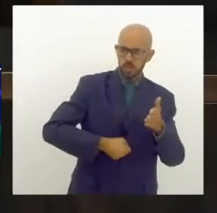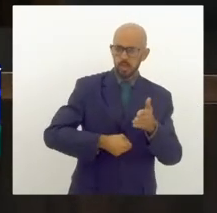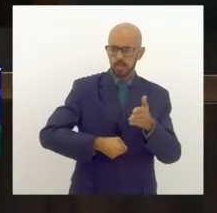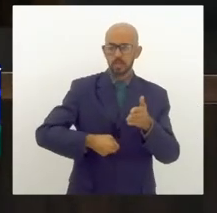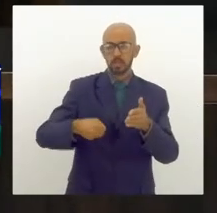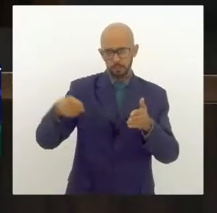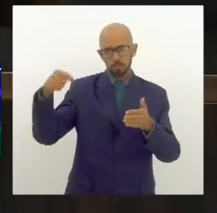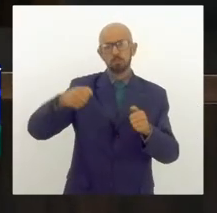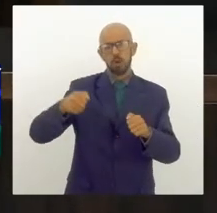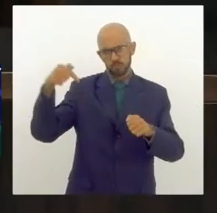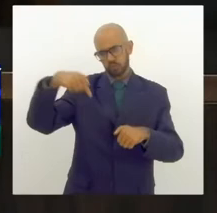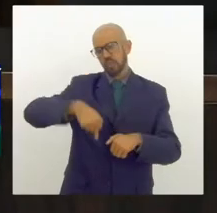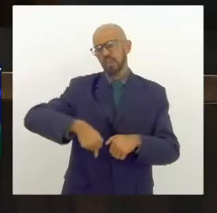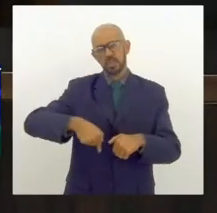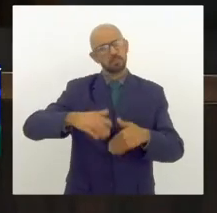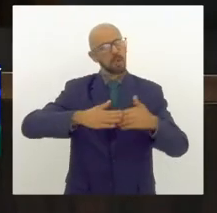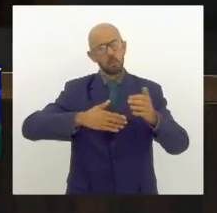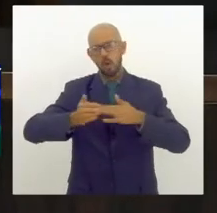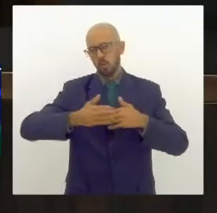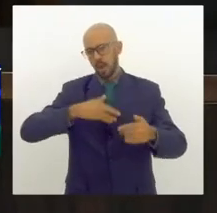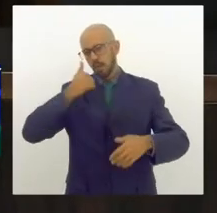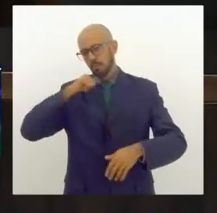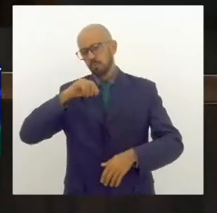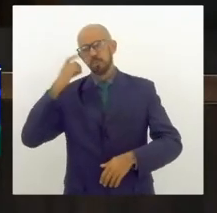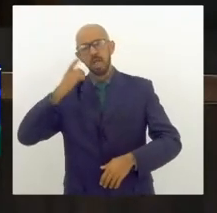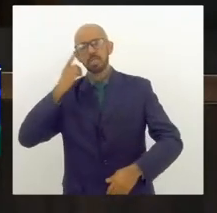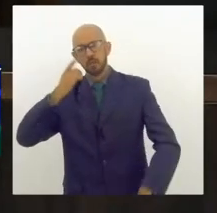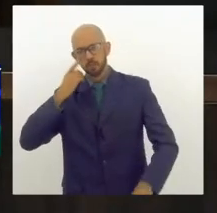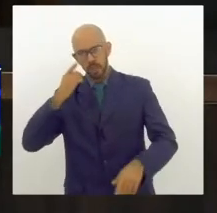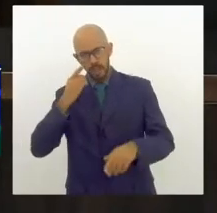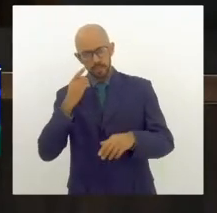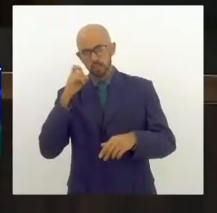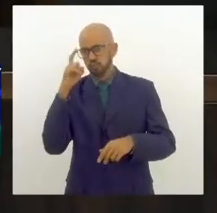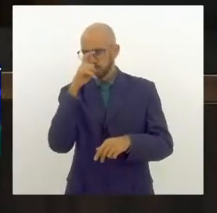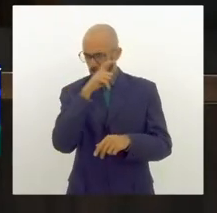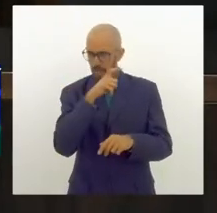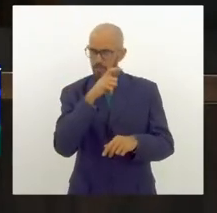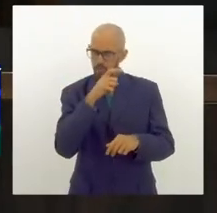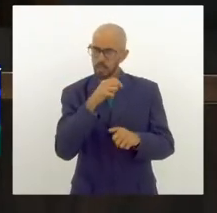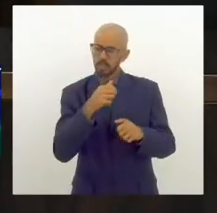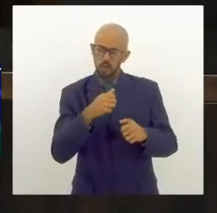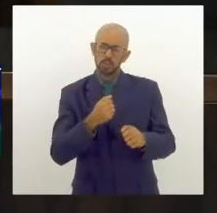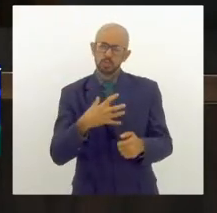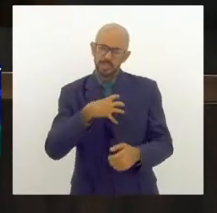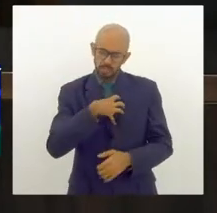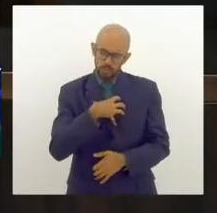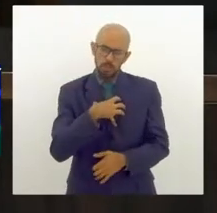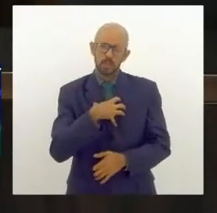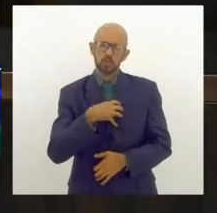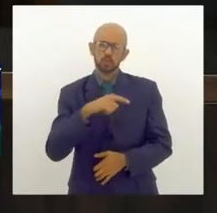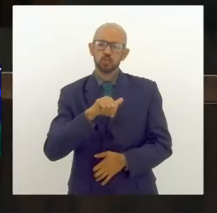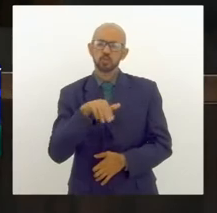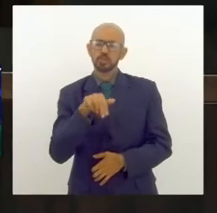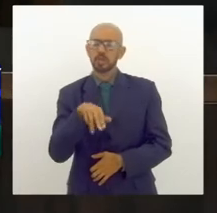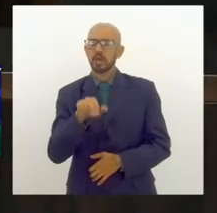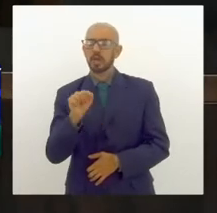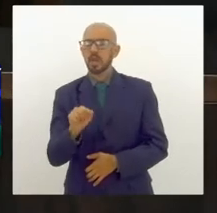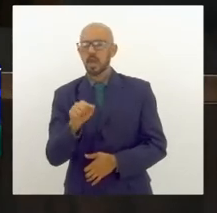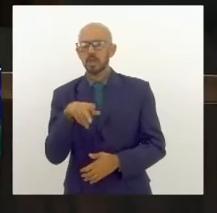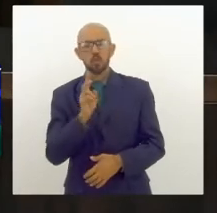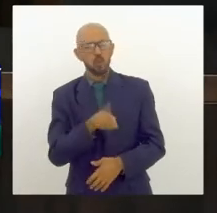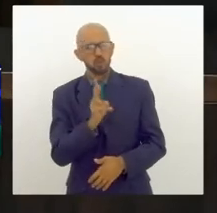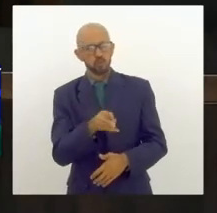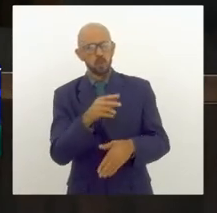das deputadas, qualquer dificuldade que vocês tenham. A nossa solidariedade aí, Luciana, força, e continue fazendo seu